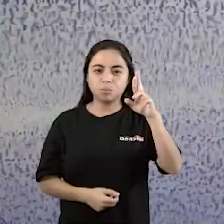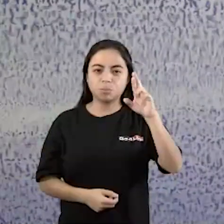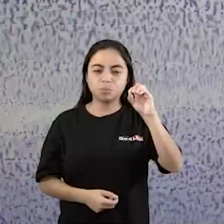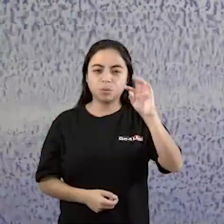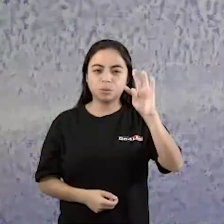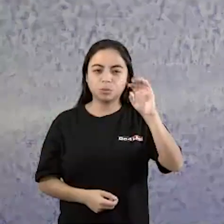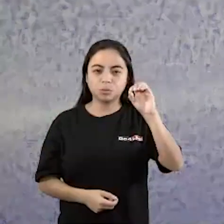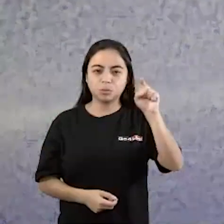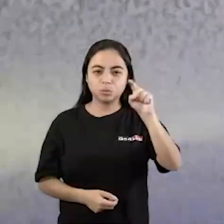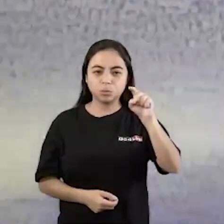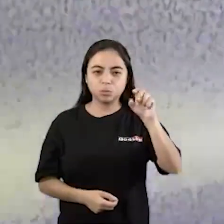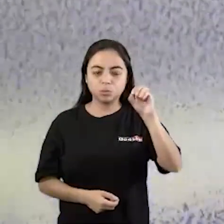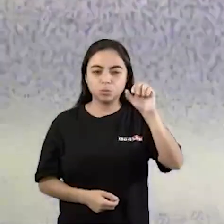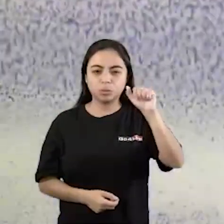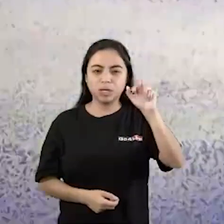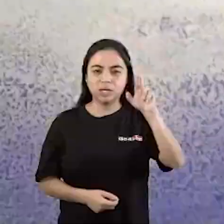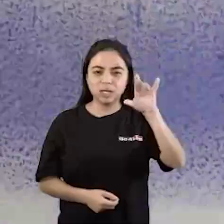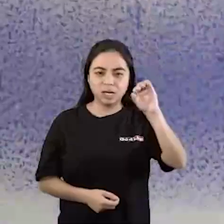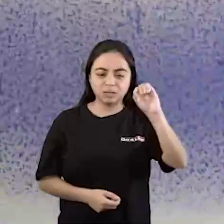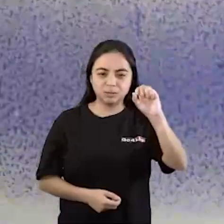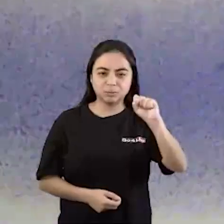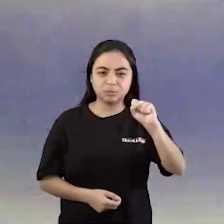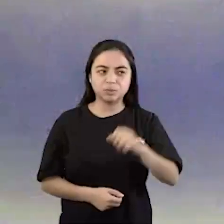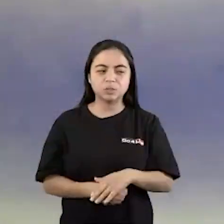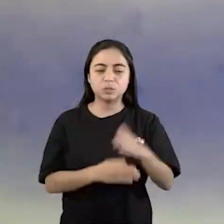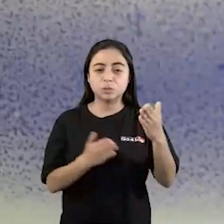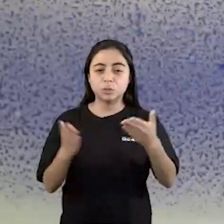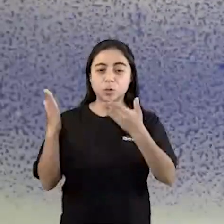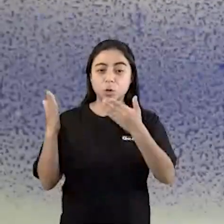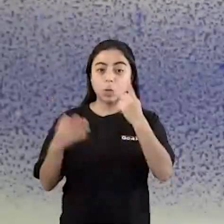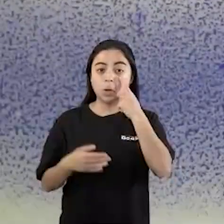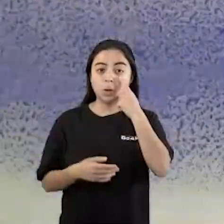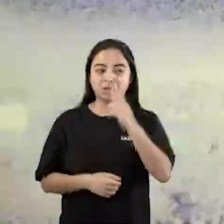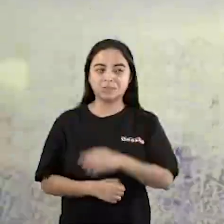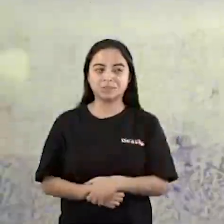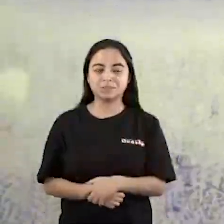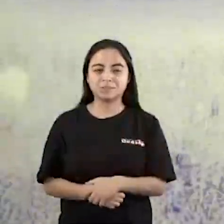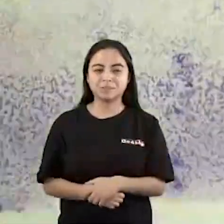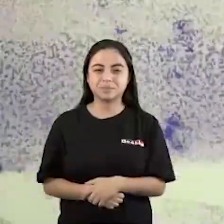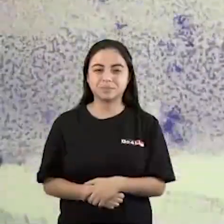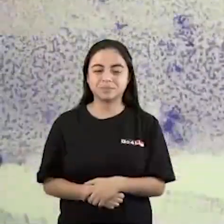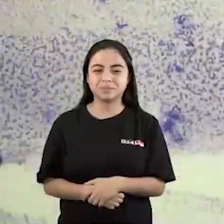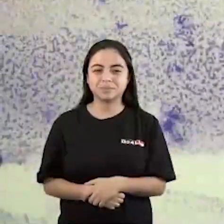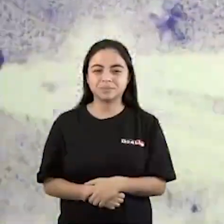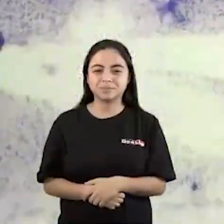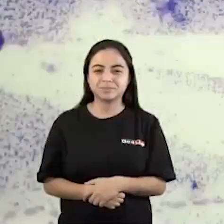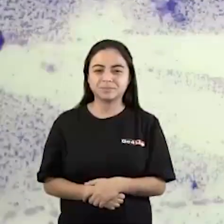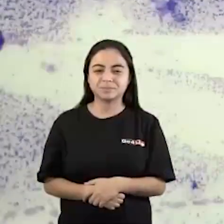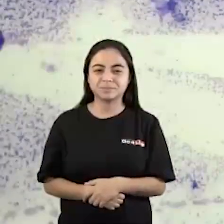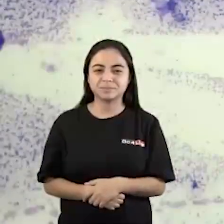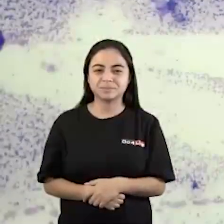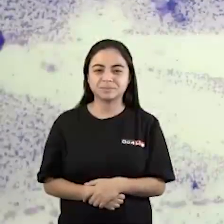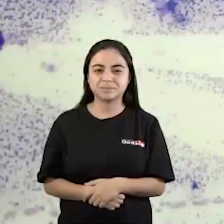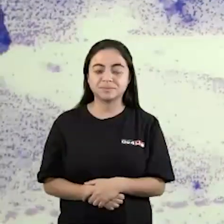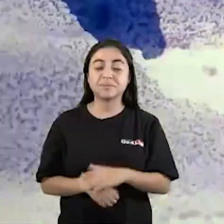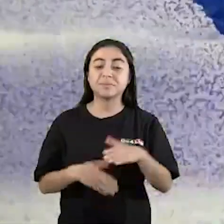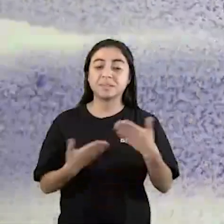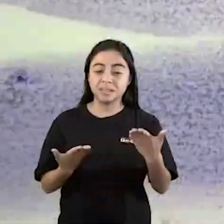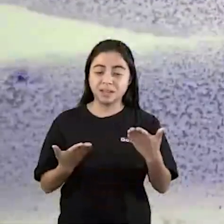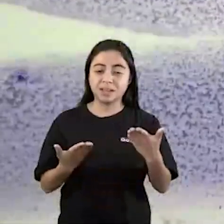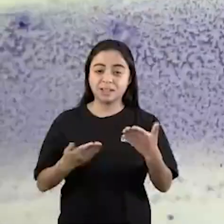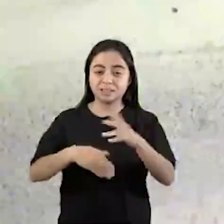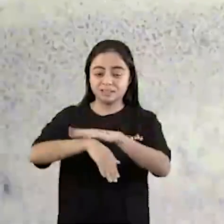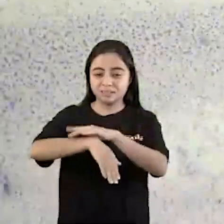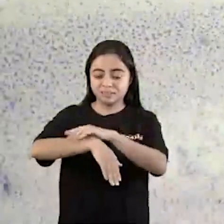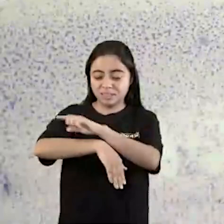lesão ulcerativa de pele. Todo mundo já sabe o que é, né? Tonta. Bom, numa lesão